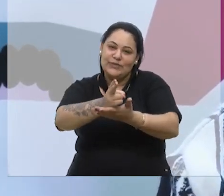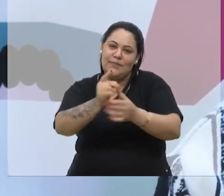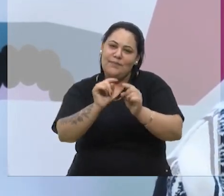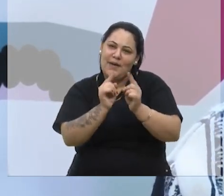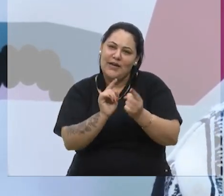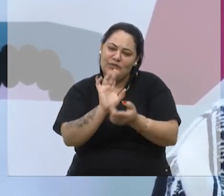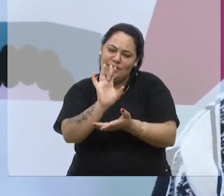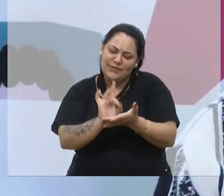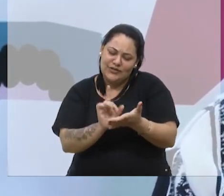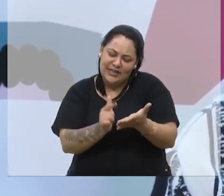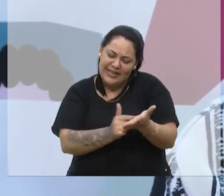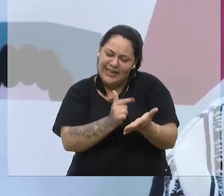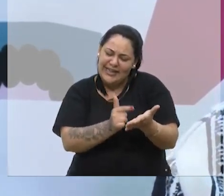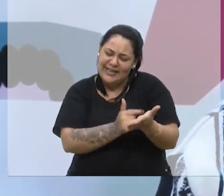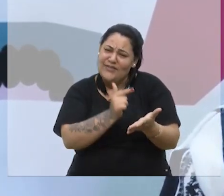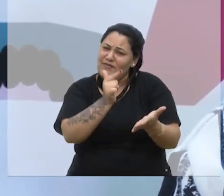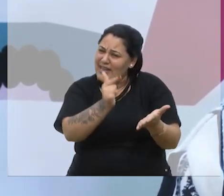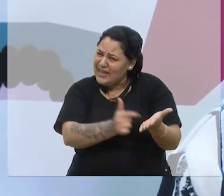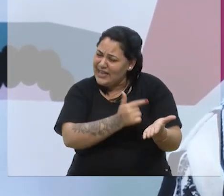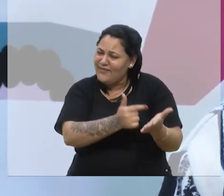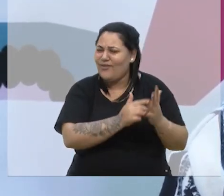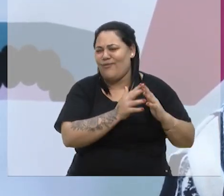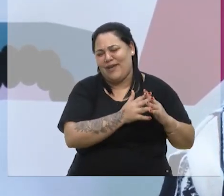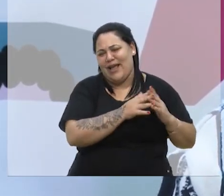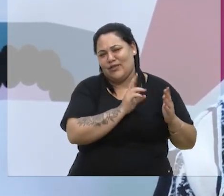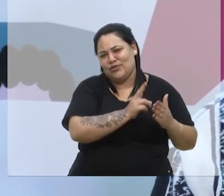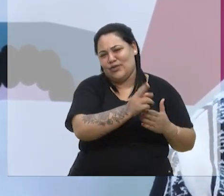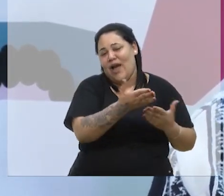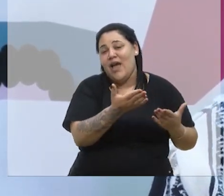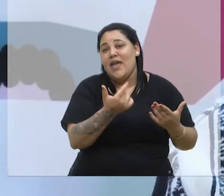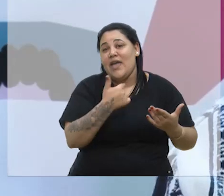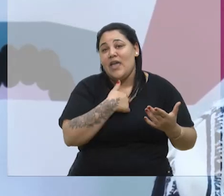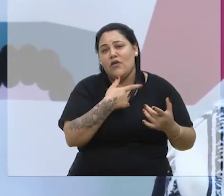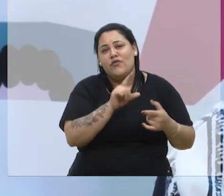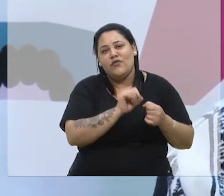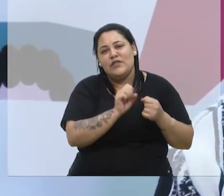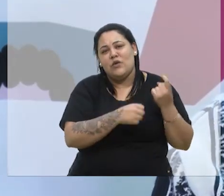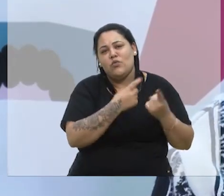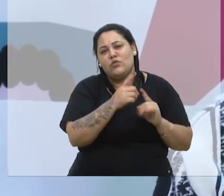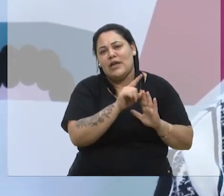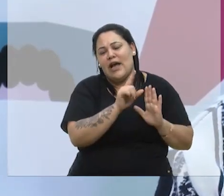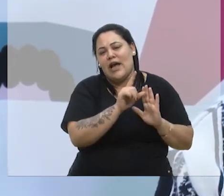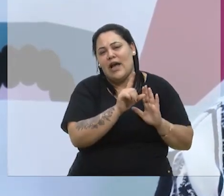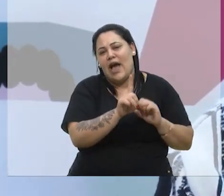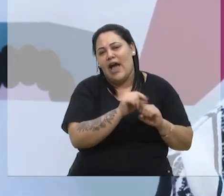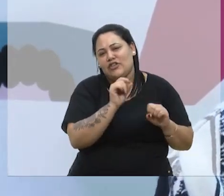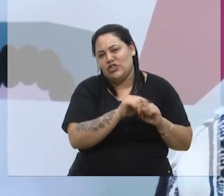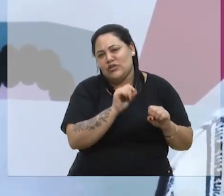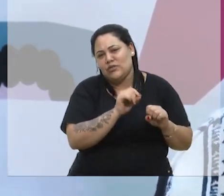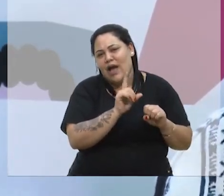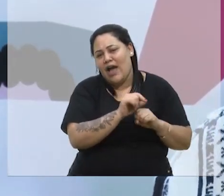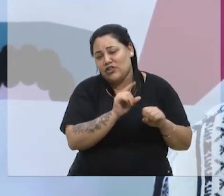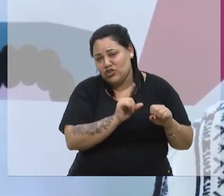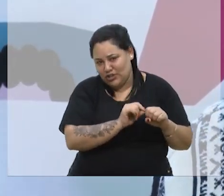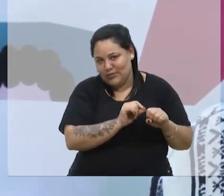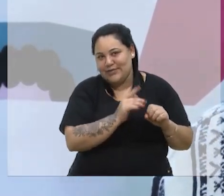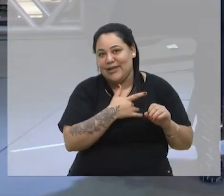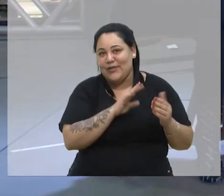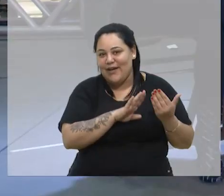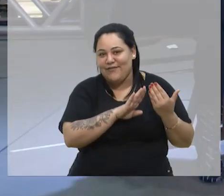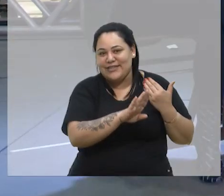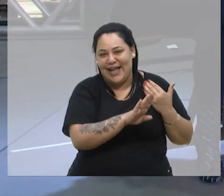e ele visitava uma livraria e captava as pessoas, os leitores, para lerem para ele. Porque ele estava